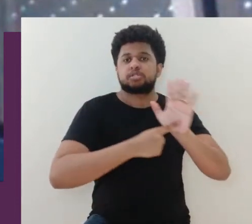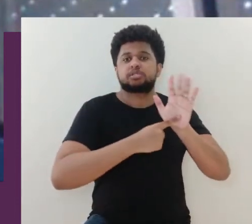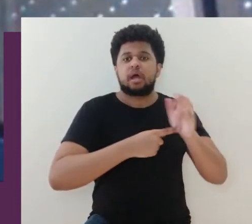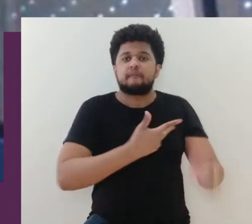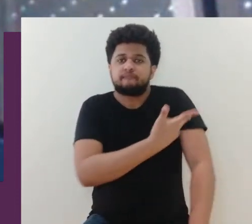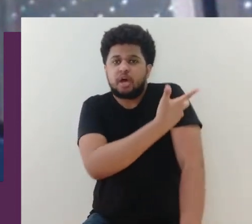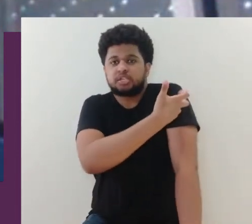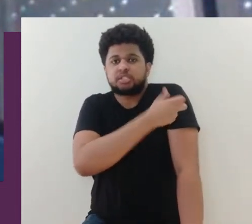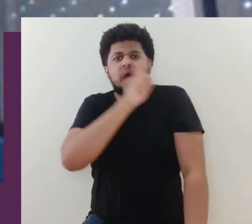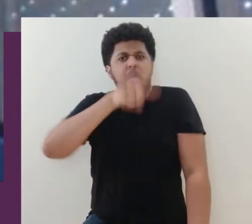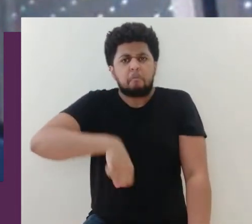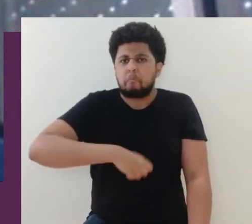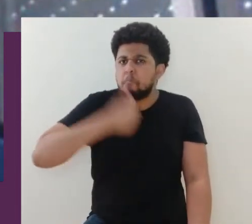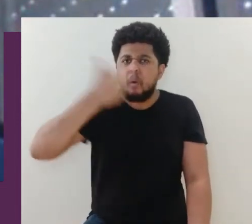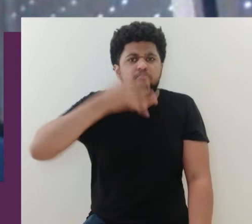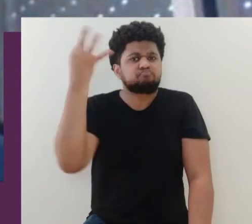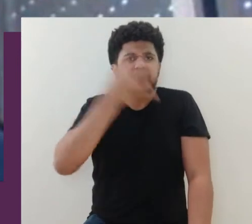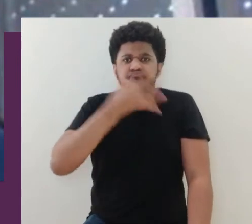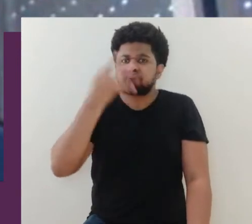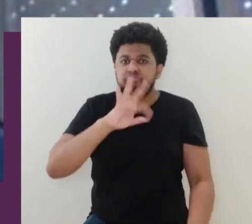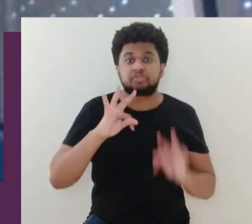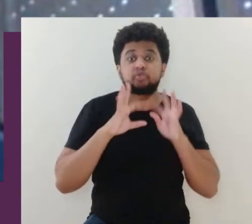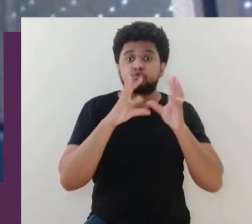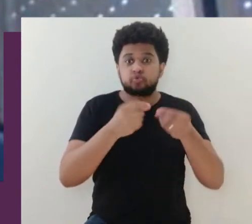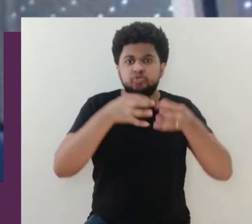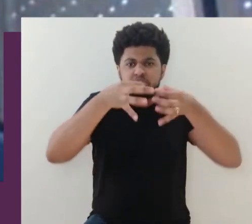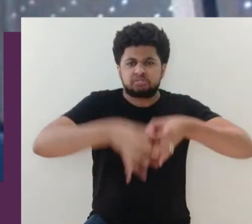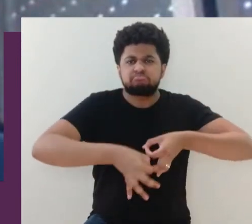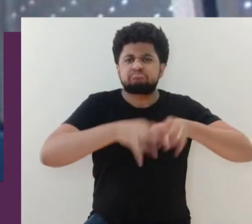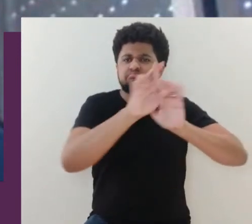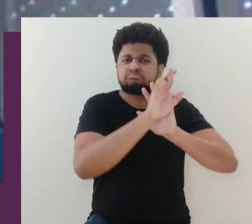vacina realmente está seguindo um rigor